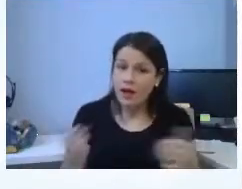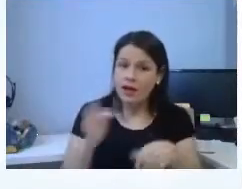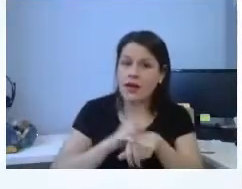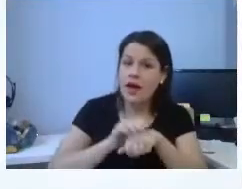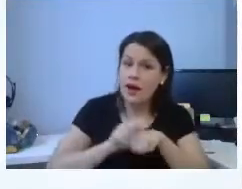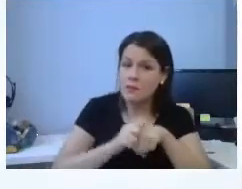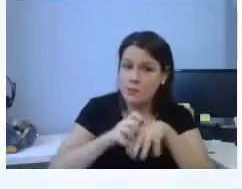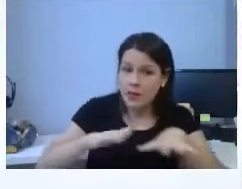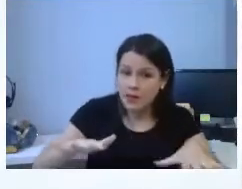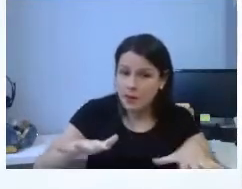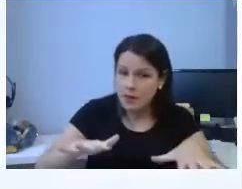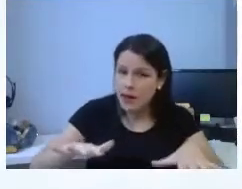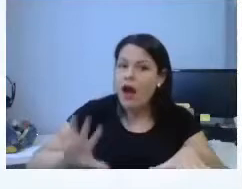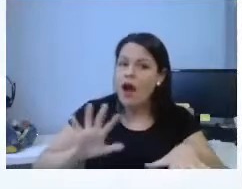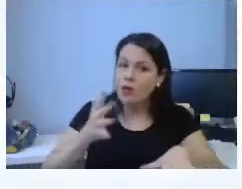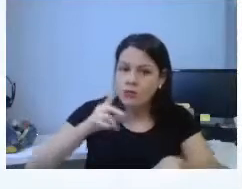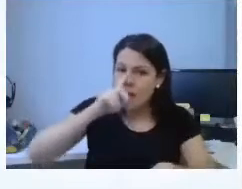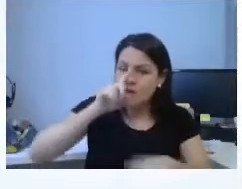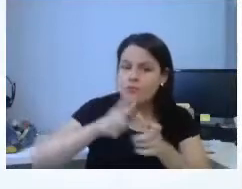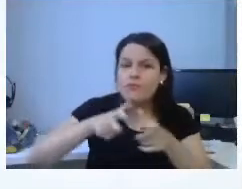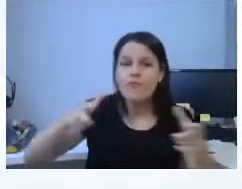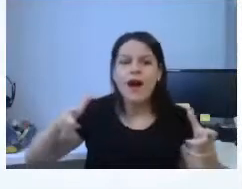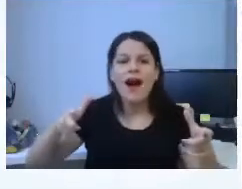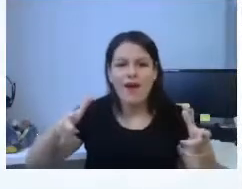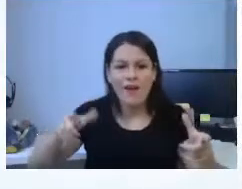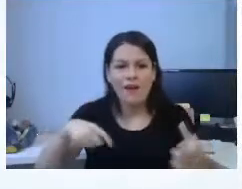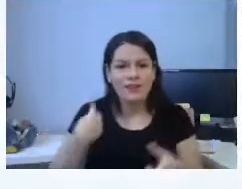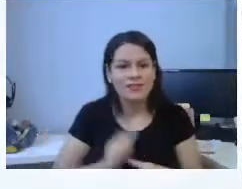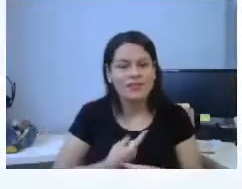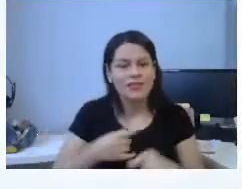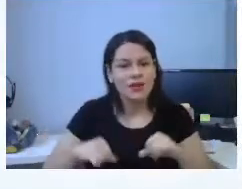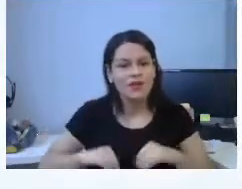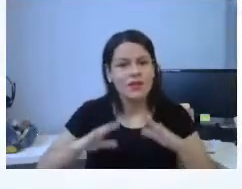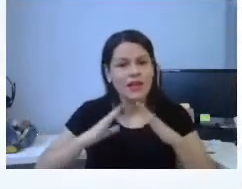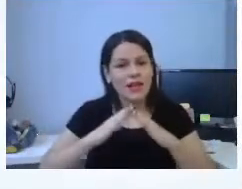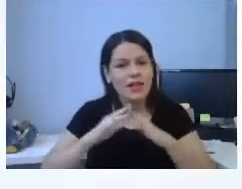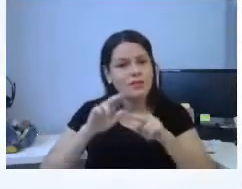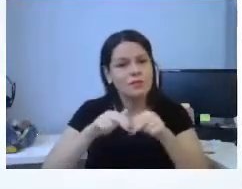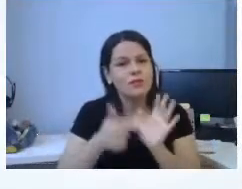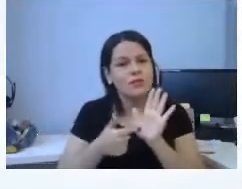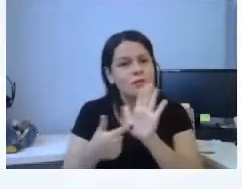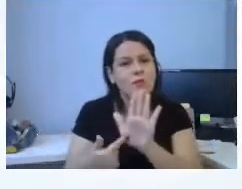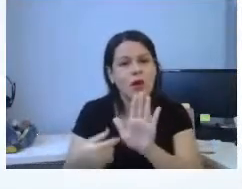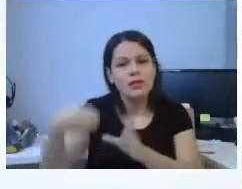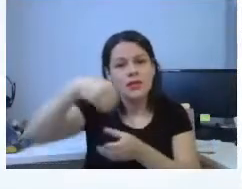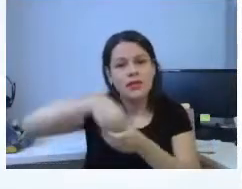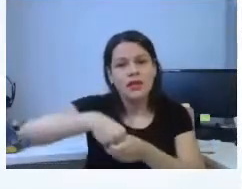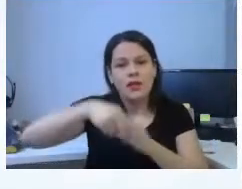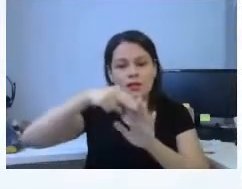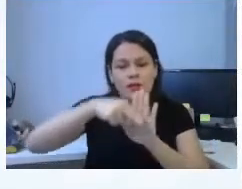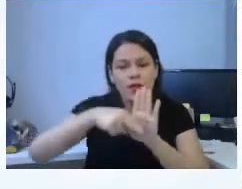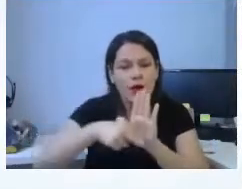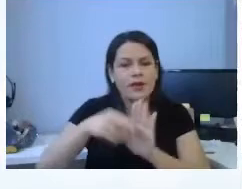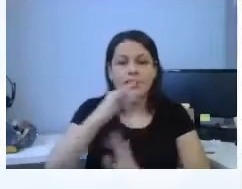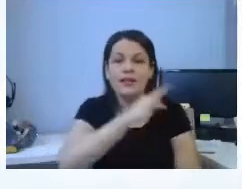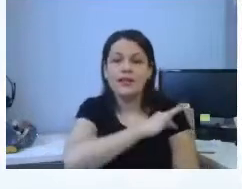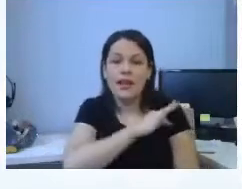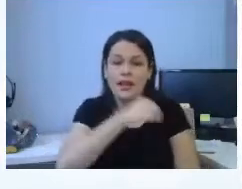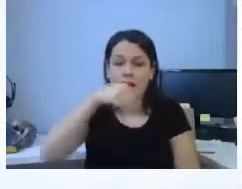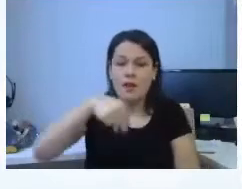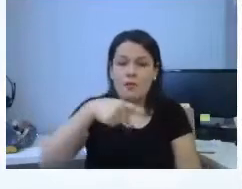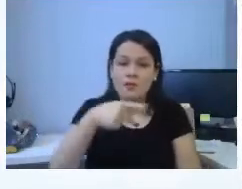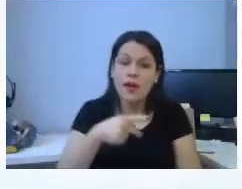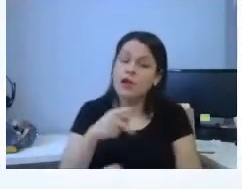intensificando. E eu acho que isso acabou sendo assim demonstrado um pouco na nota técnica que o Ministério Público